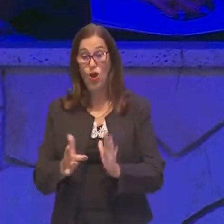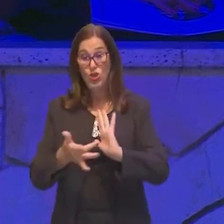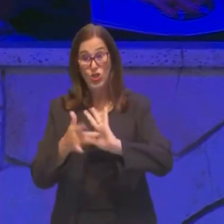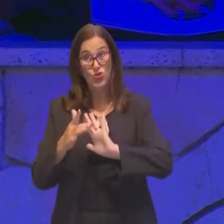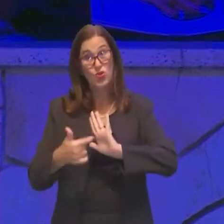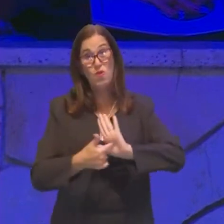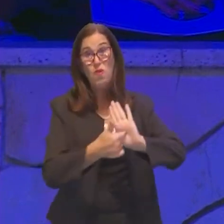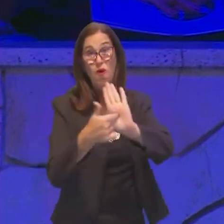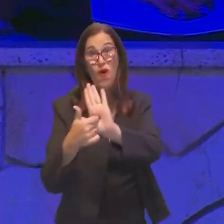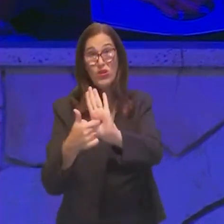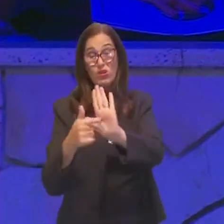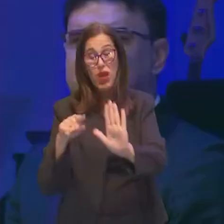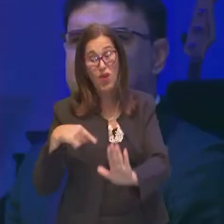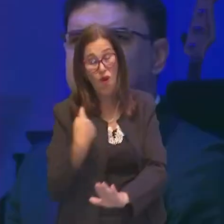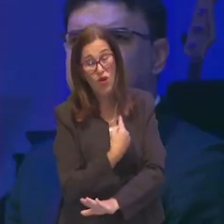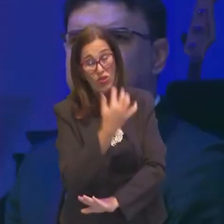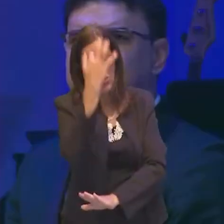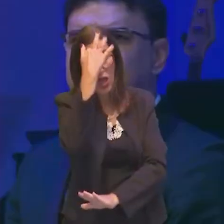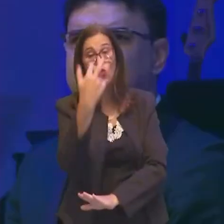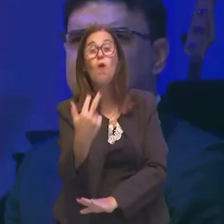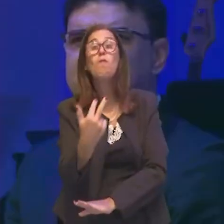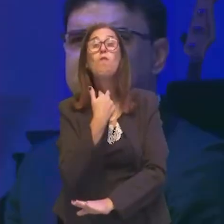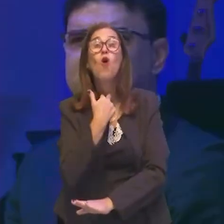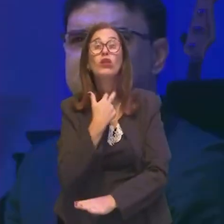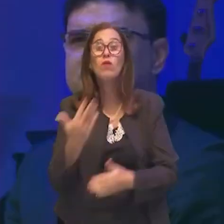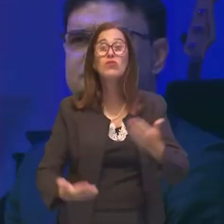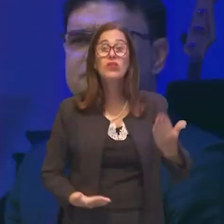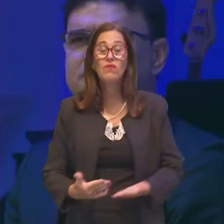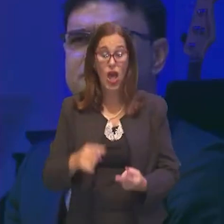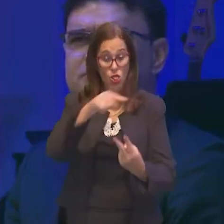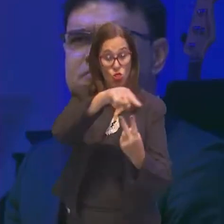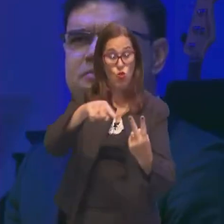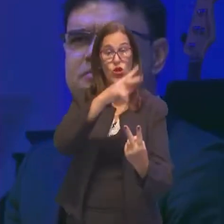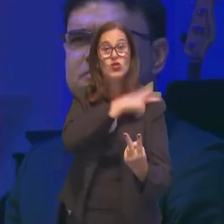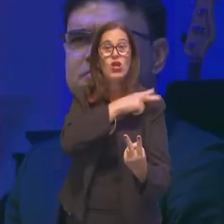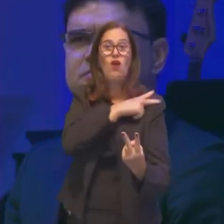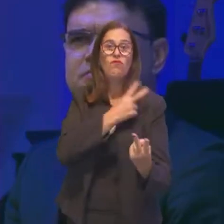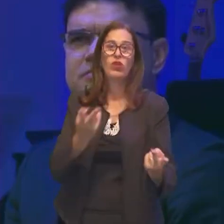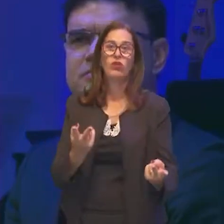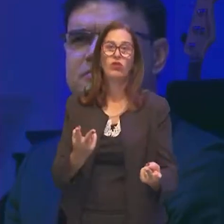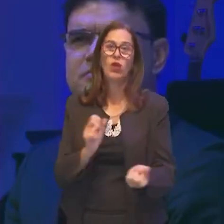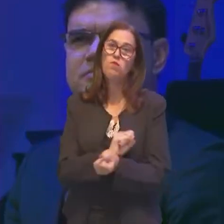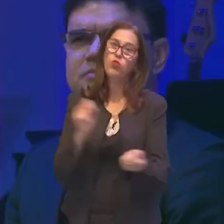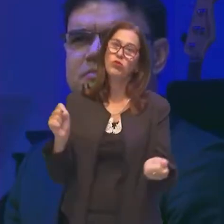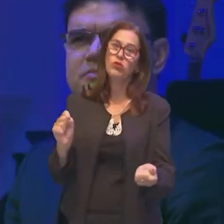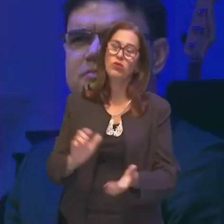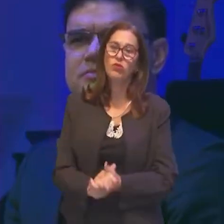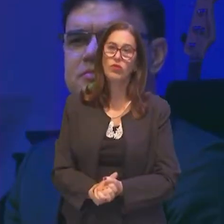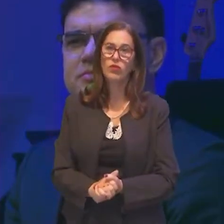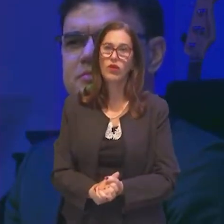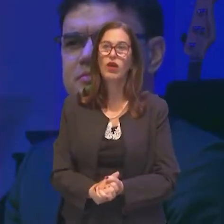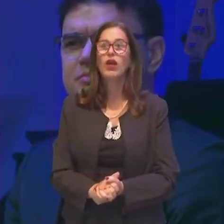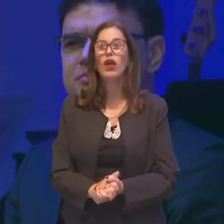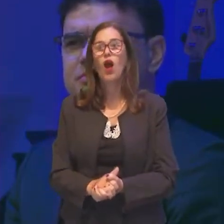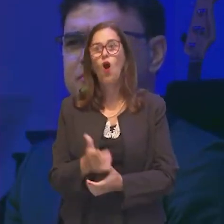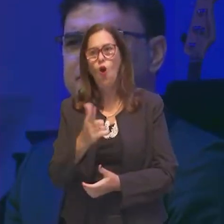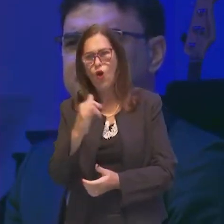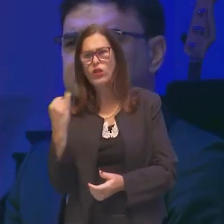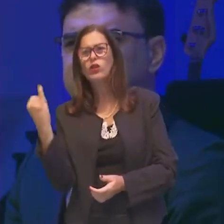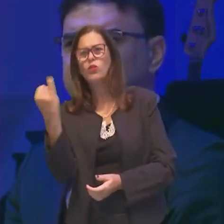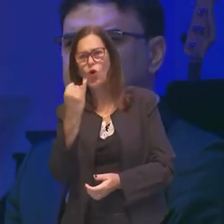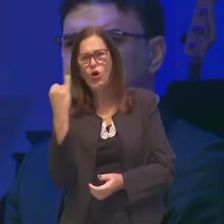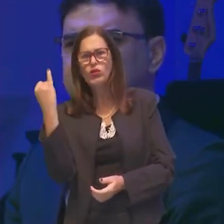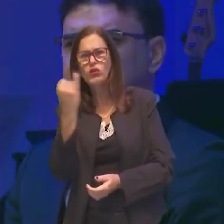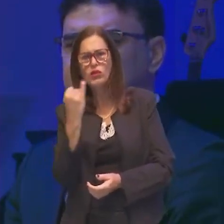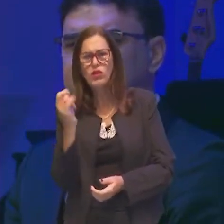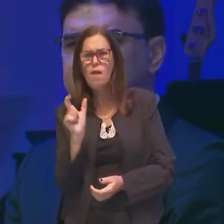para a nossa fé. Nós não podemos servir a 2 senhores. E uma outra coisa interessante que ele utiliza aqui